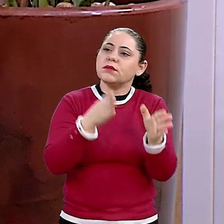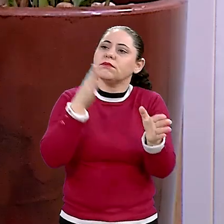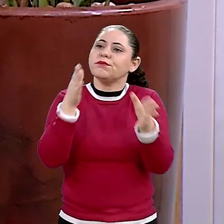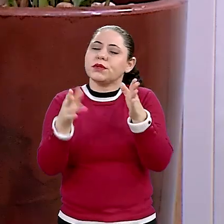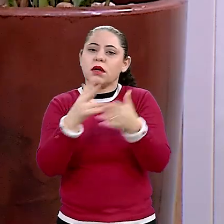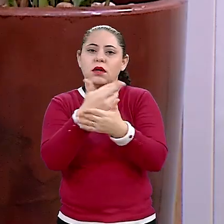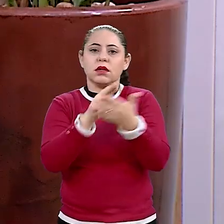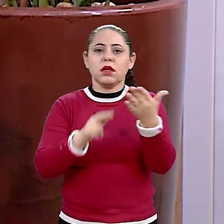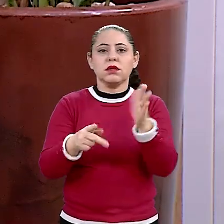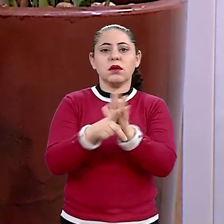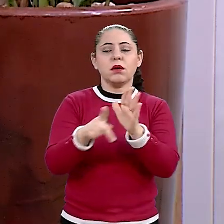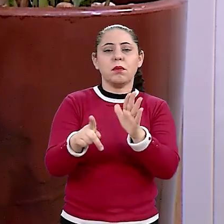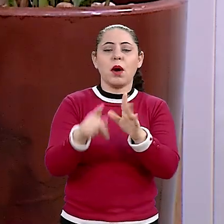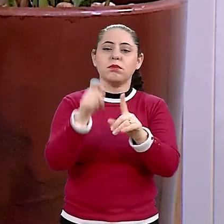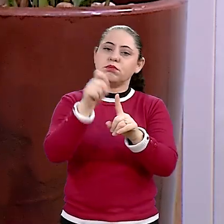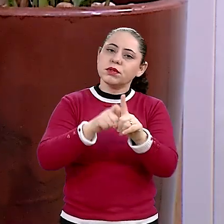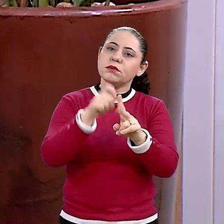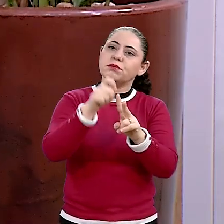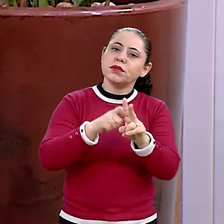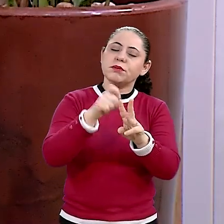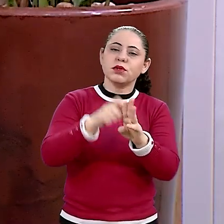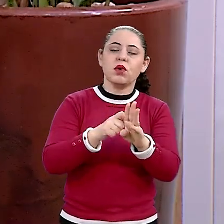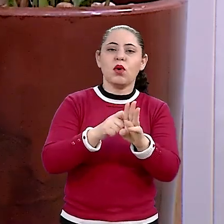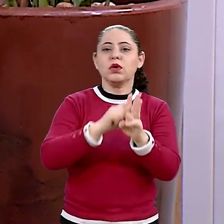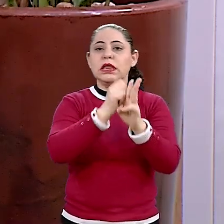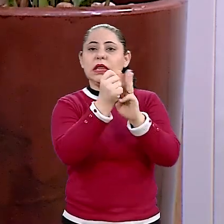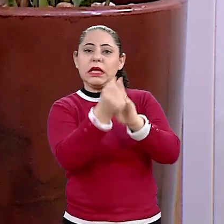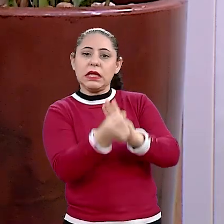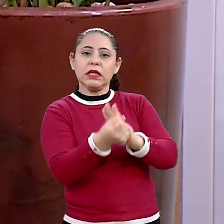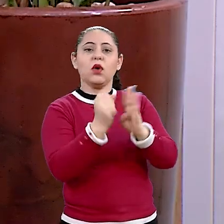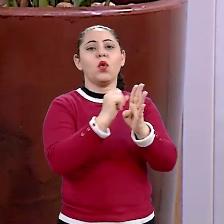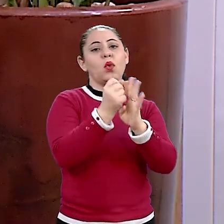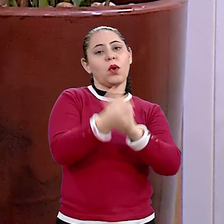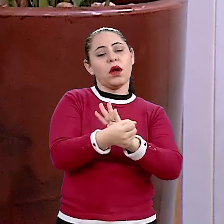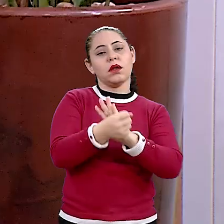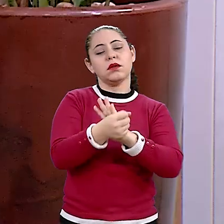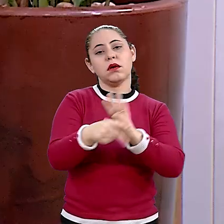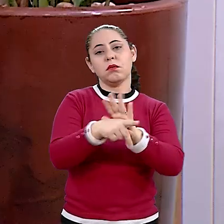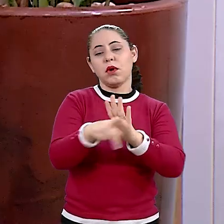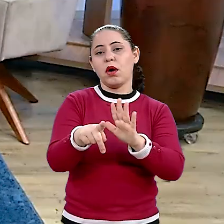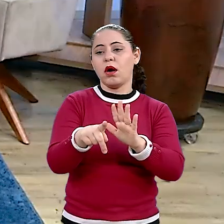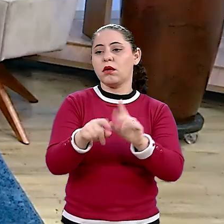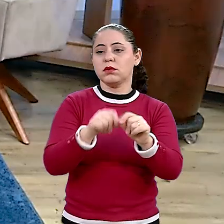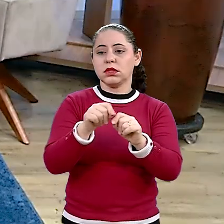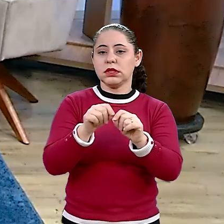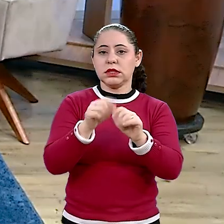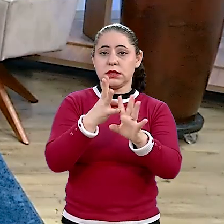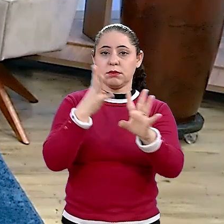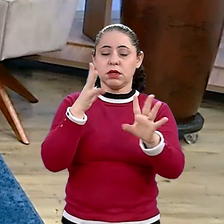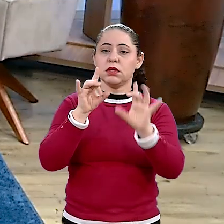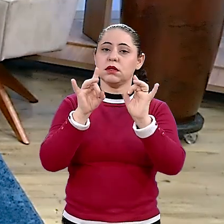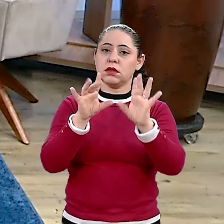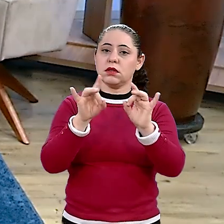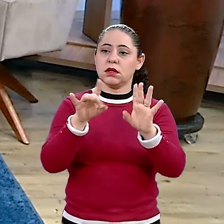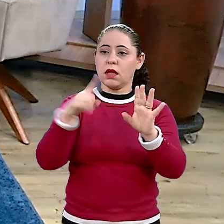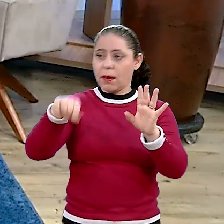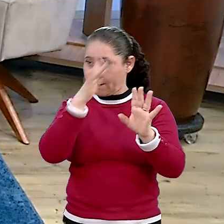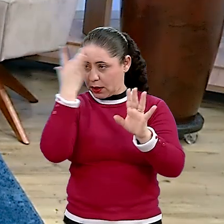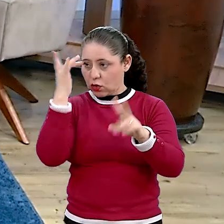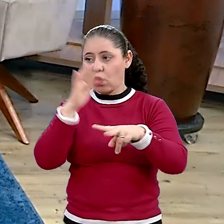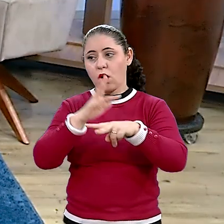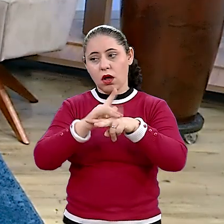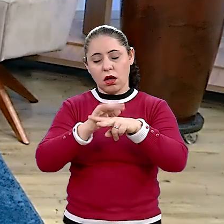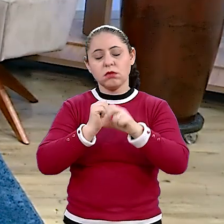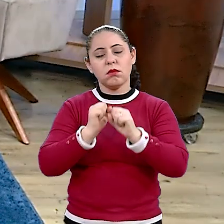de um relatório mensal ou bimestral ou trimestral de cada uma dessas filas de especialidades, para que os agentes